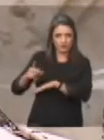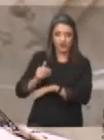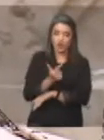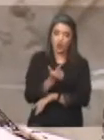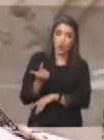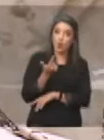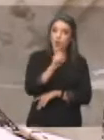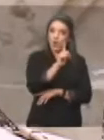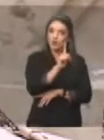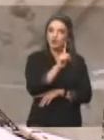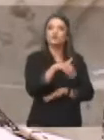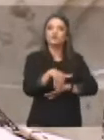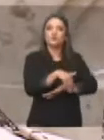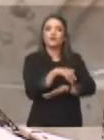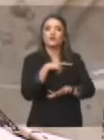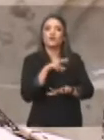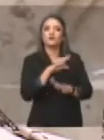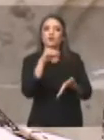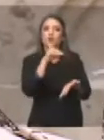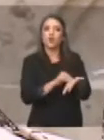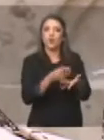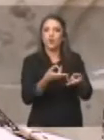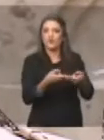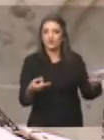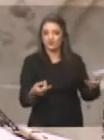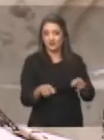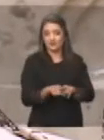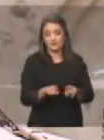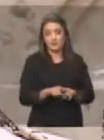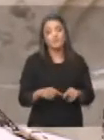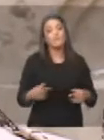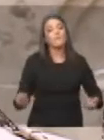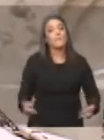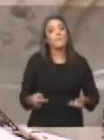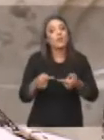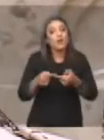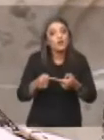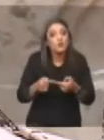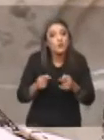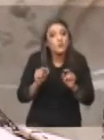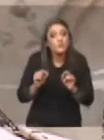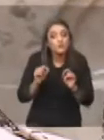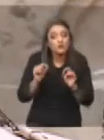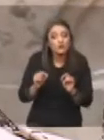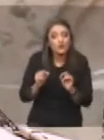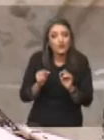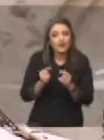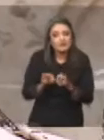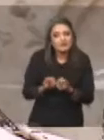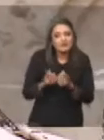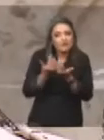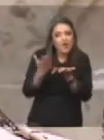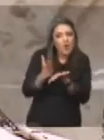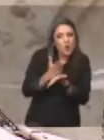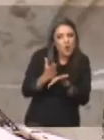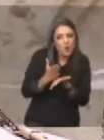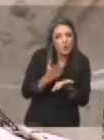outros cheques. Tal fato também corrobora a sua versão de que parte dos valores que